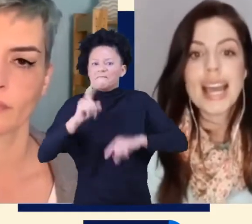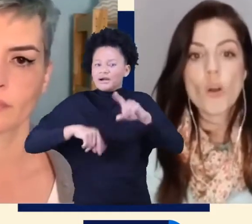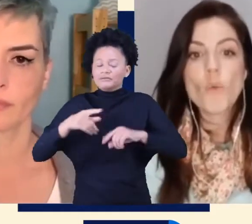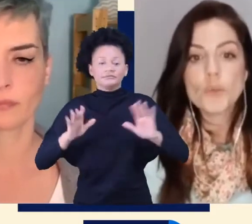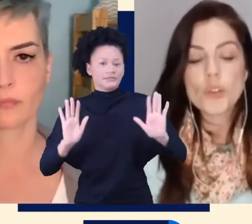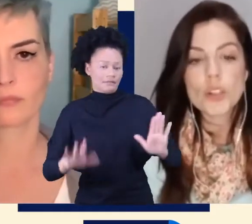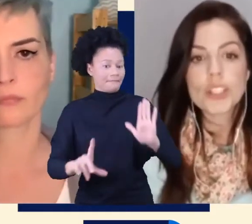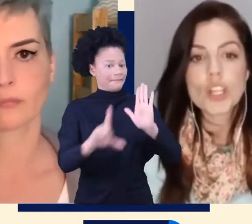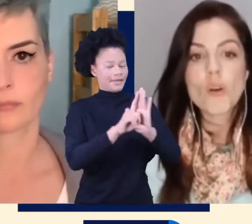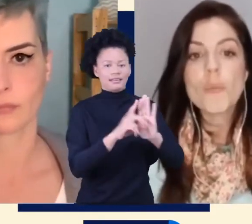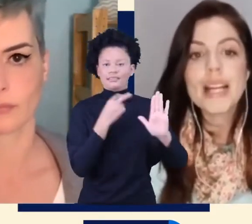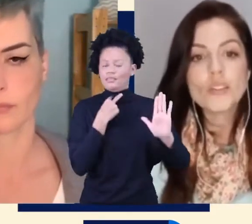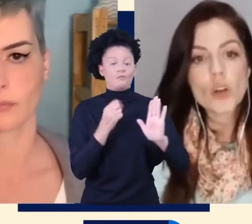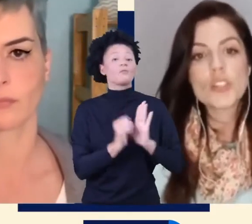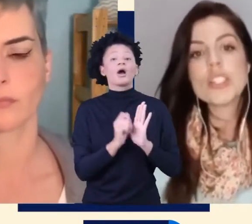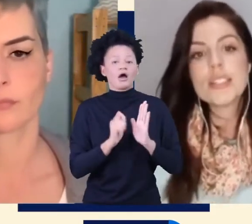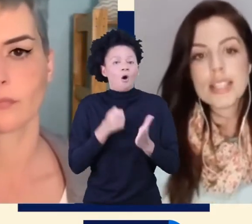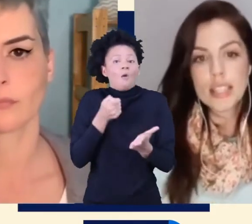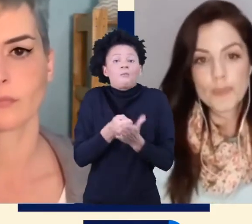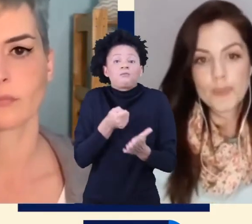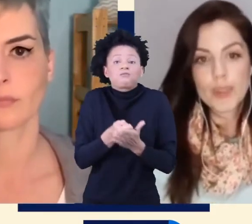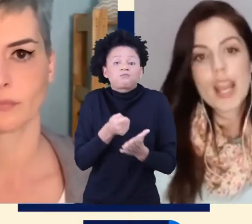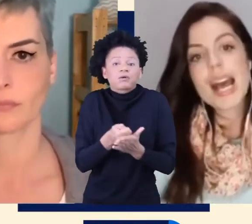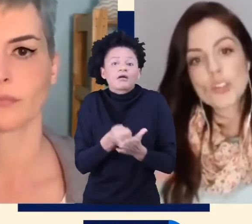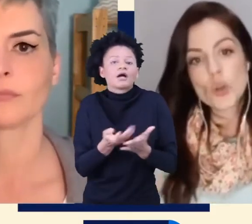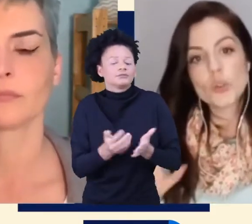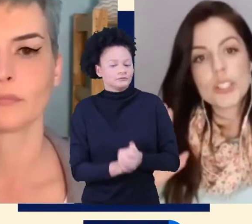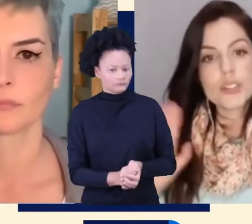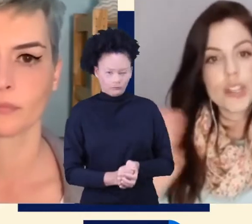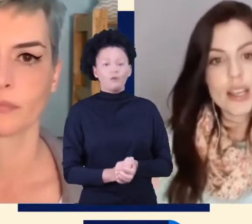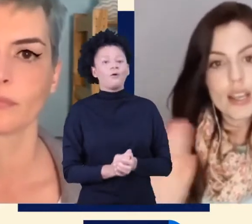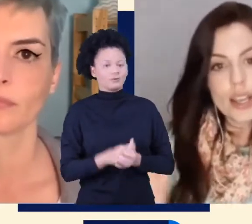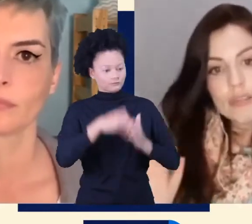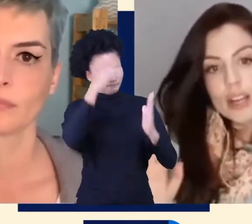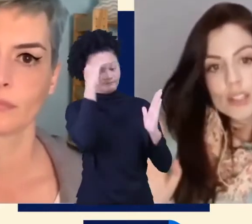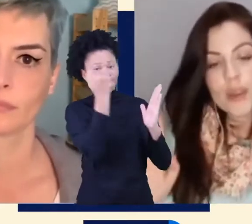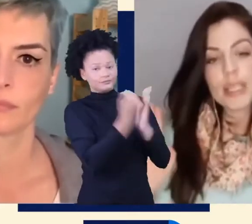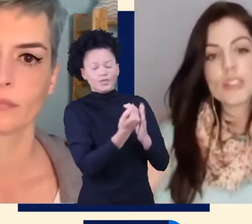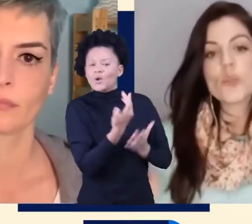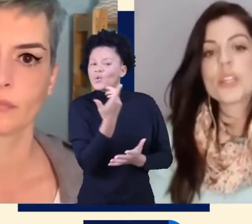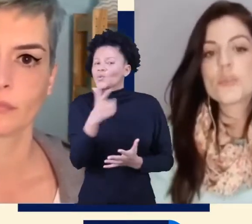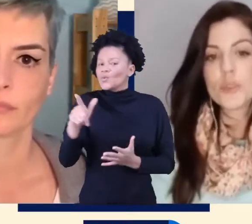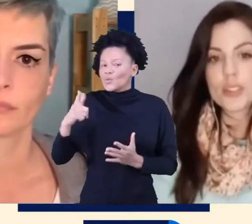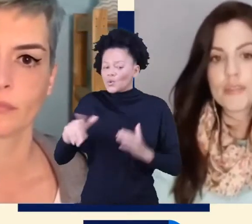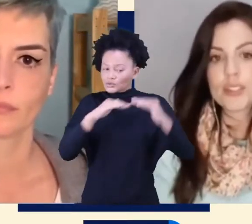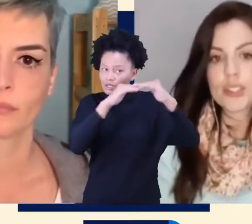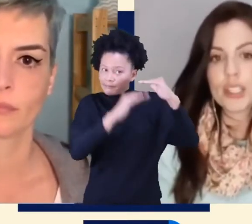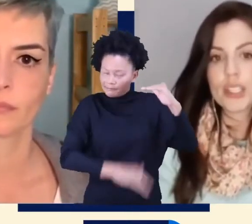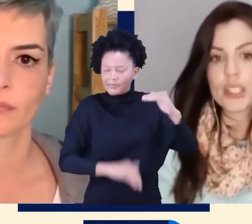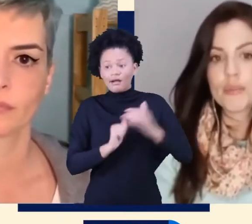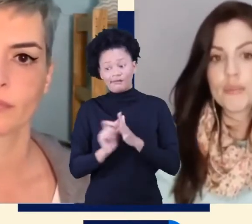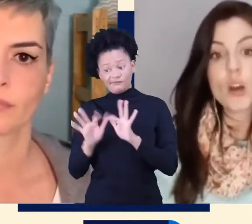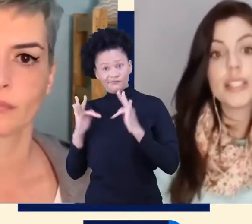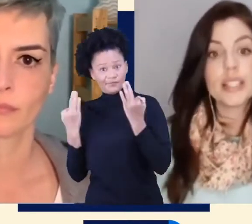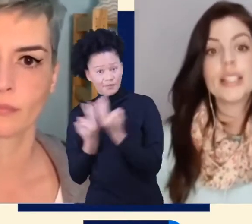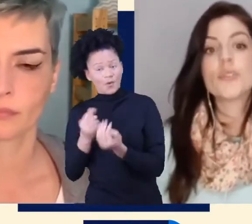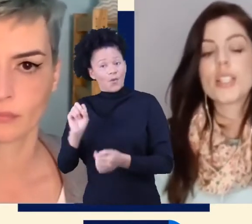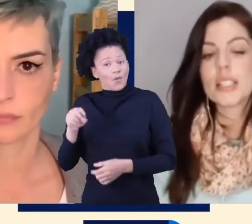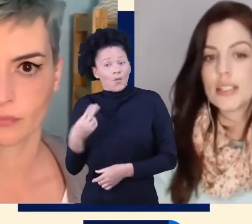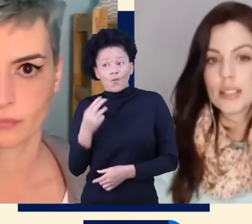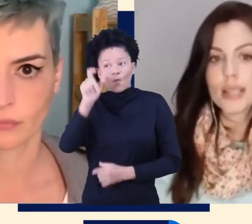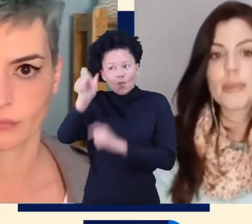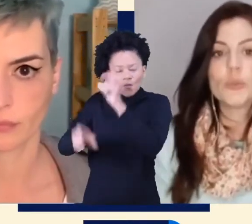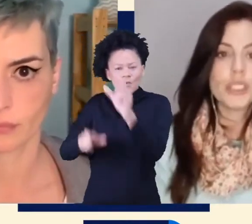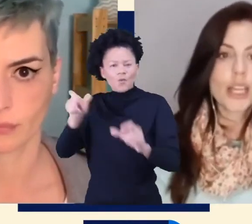anos, ela é compulsória, ou seja, é obrigatório a gente seguir. As outras, as famílias ou os responsáveis que vão entendendo